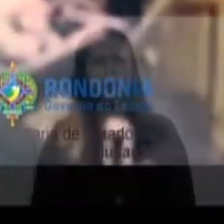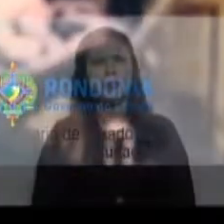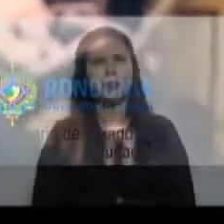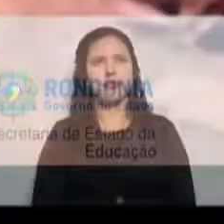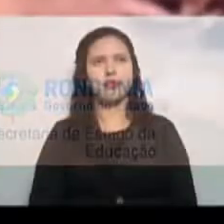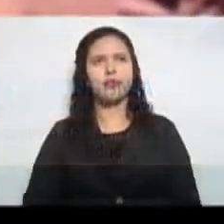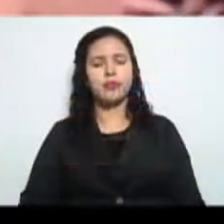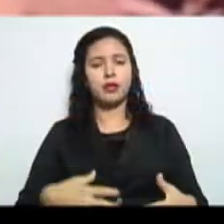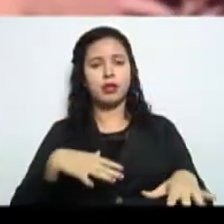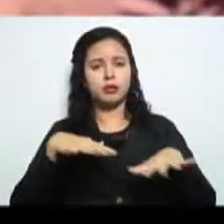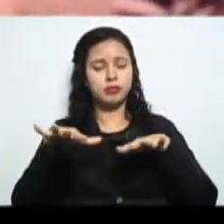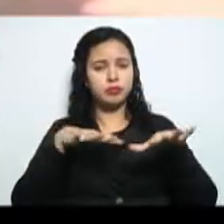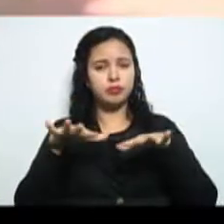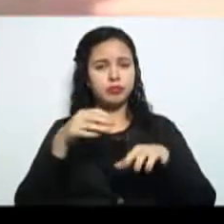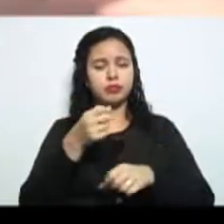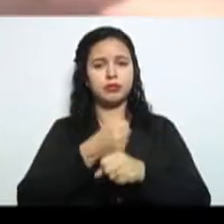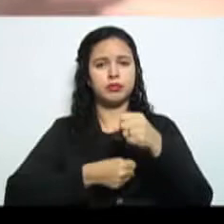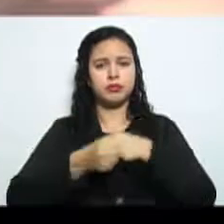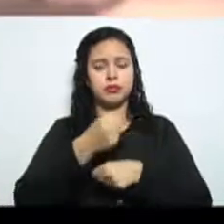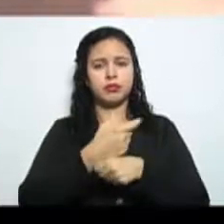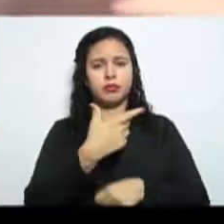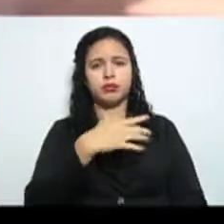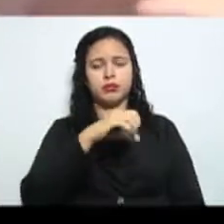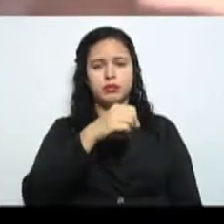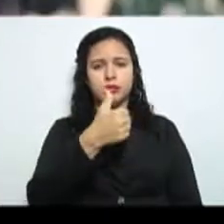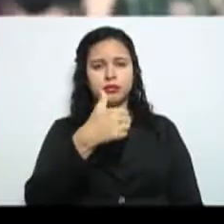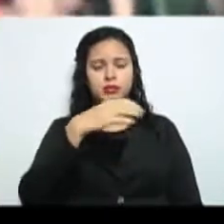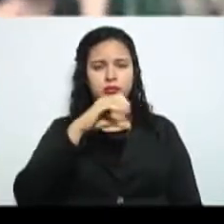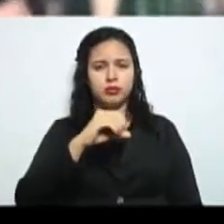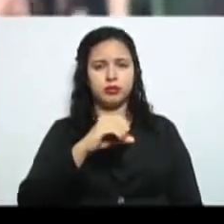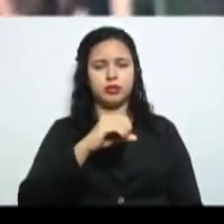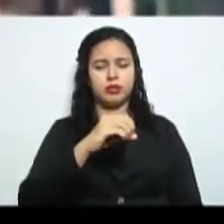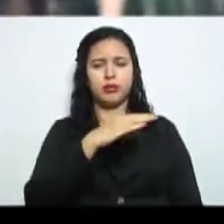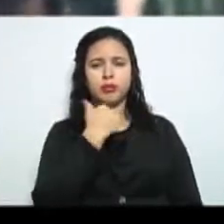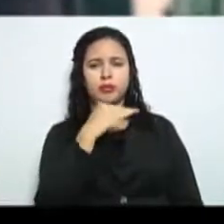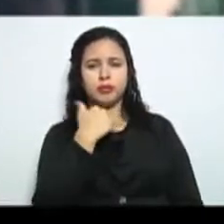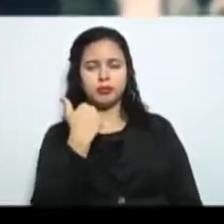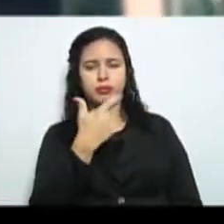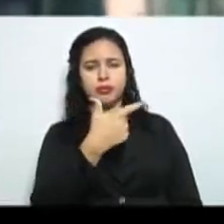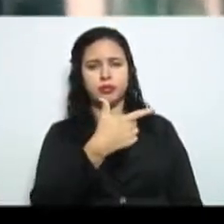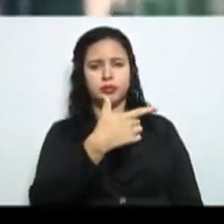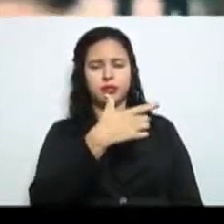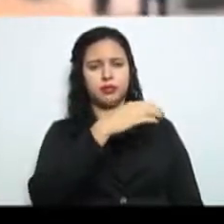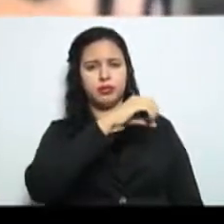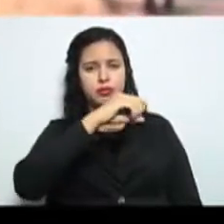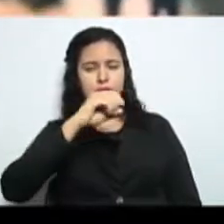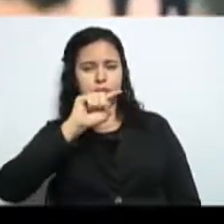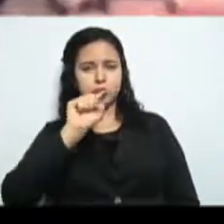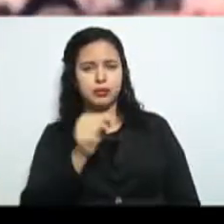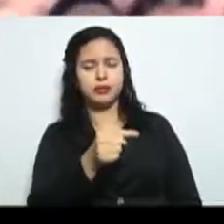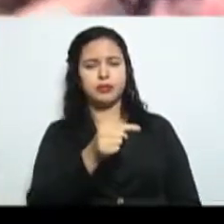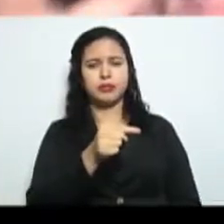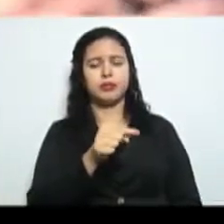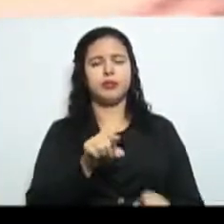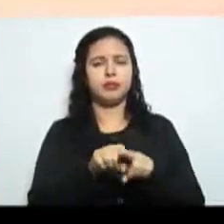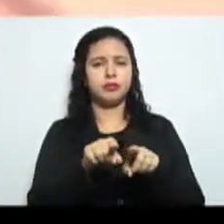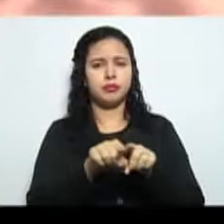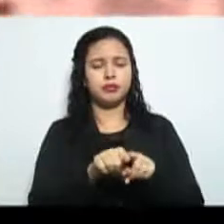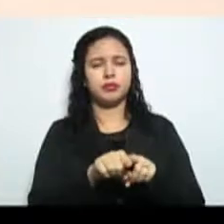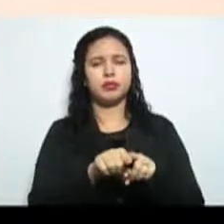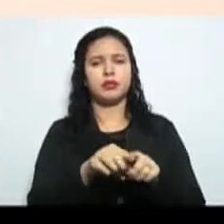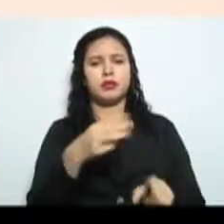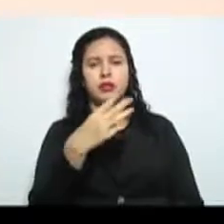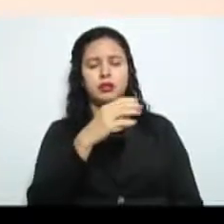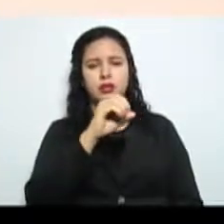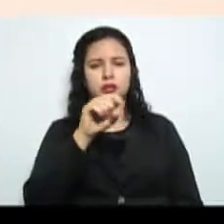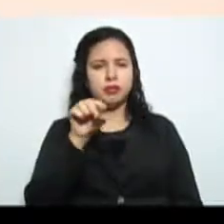Além do terremoto de 2010, que matou cerca de 200 mil pessoas e deixou outras 300 mil feridas,